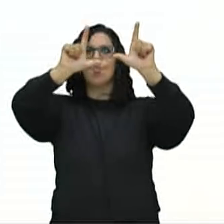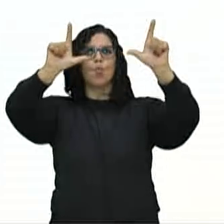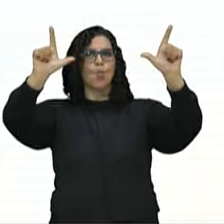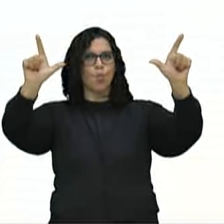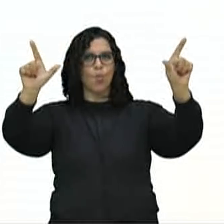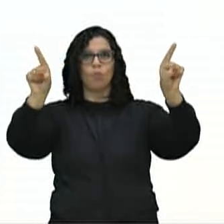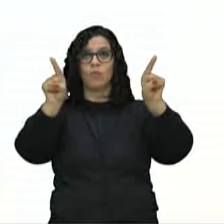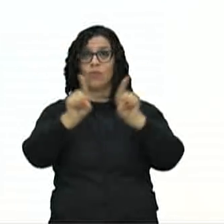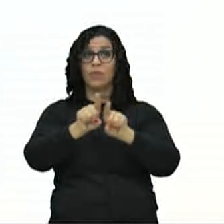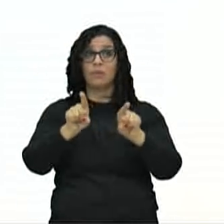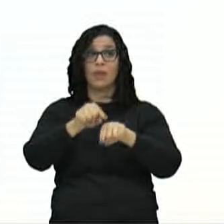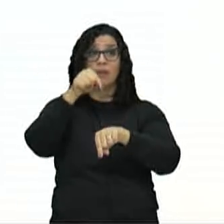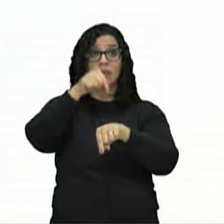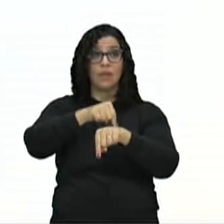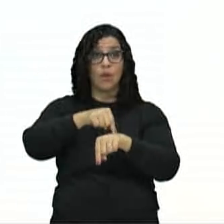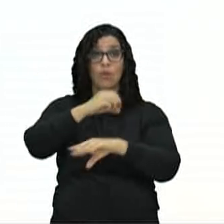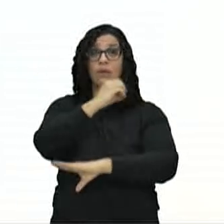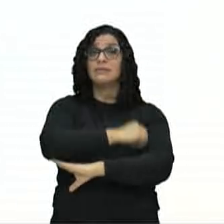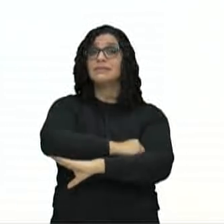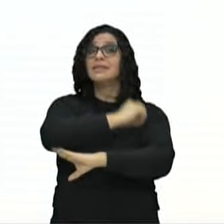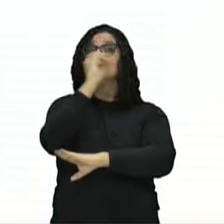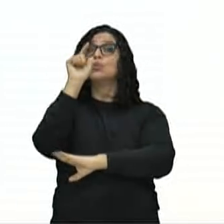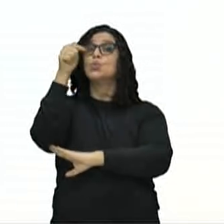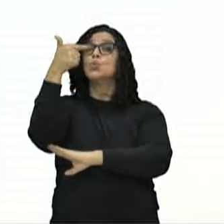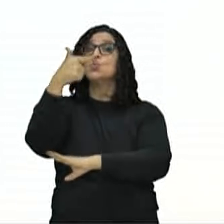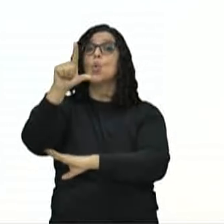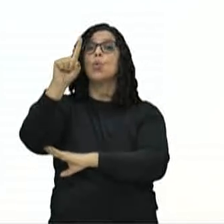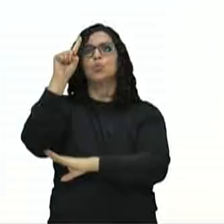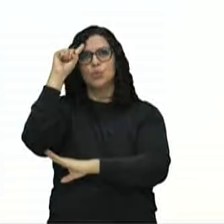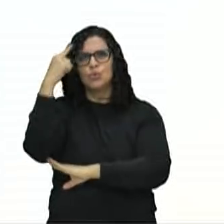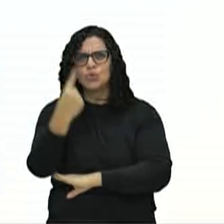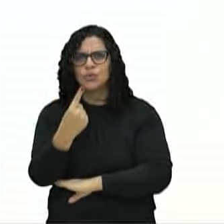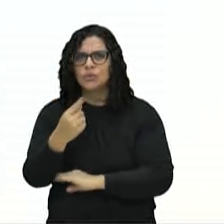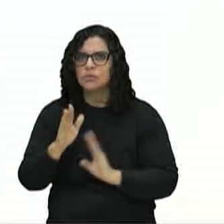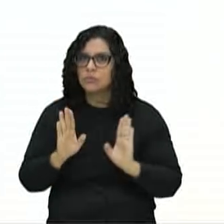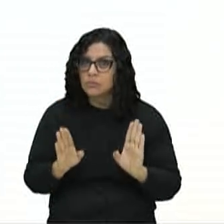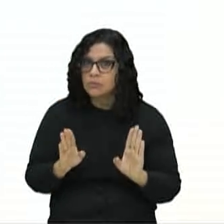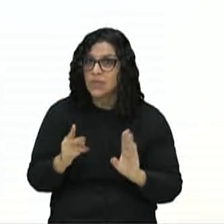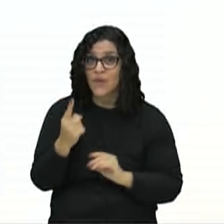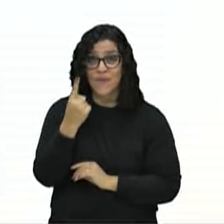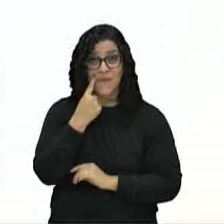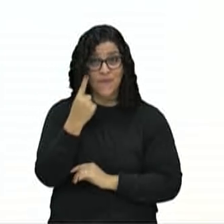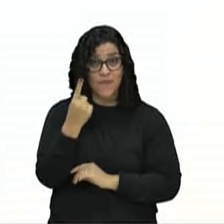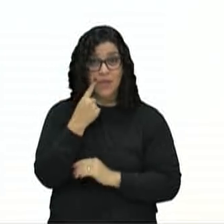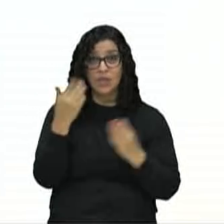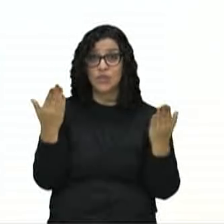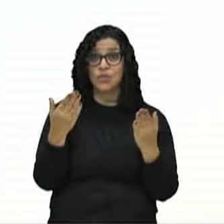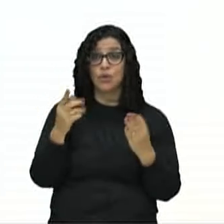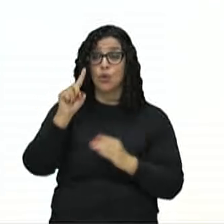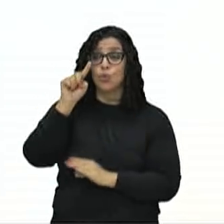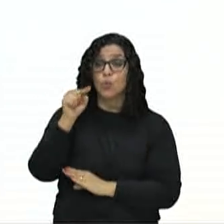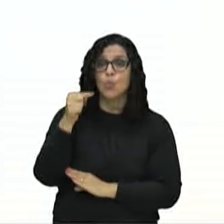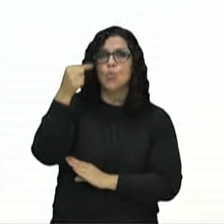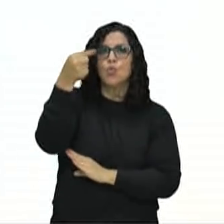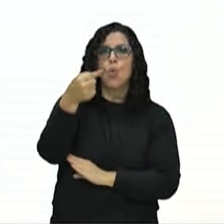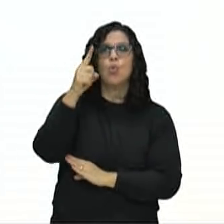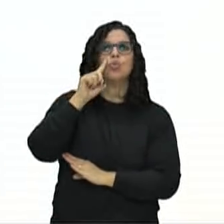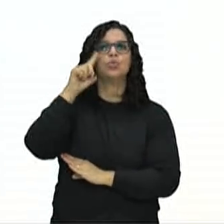quando nasceu no dia seguinte. Observem aqui, no dia